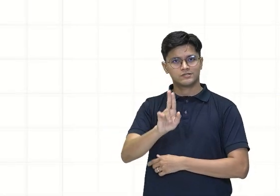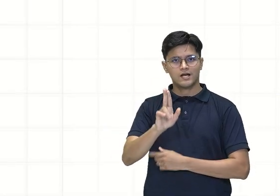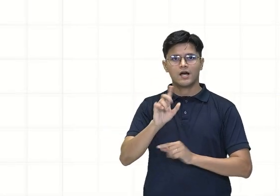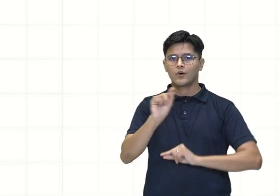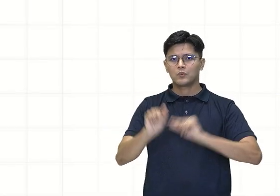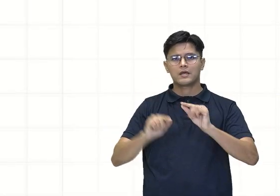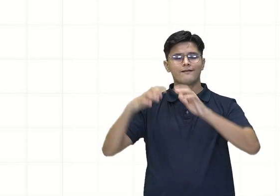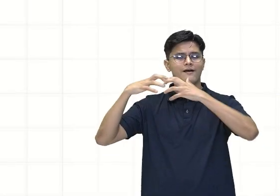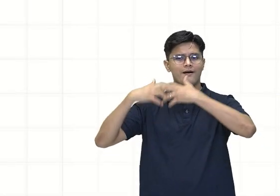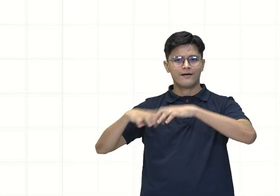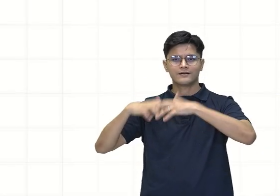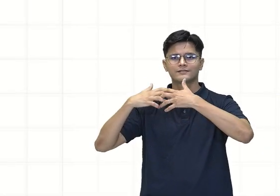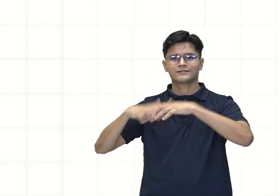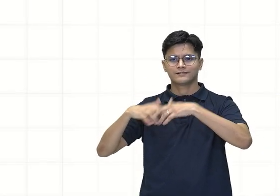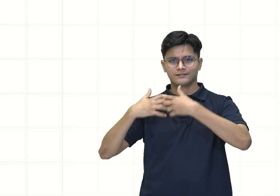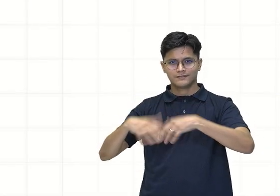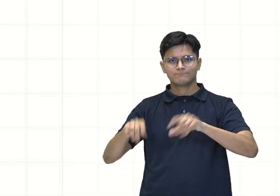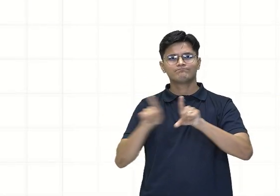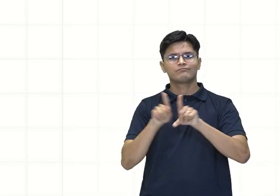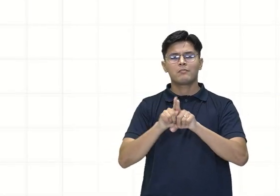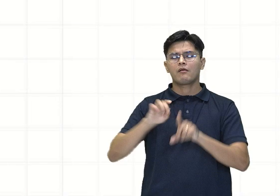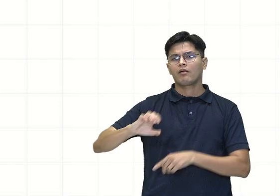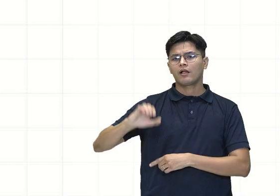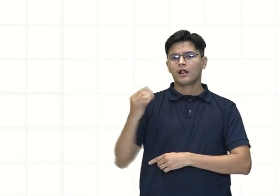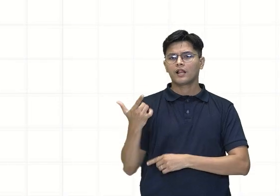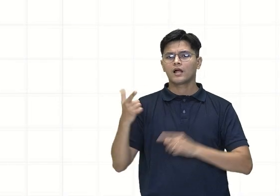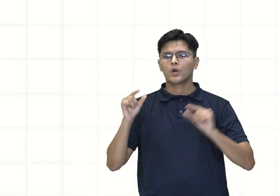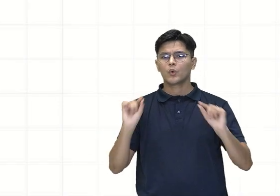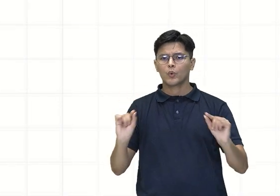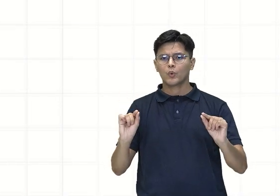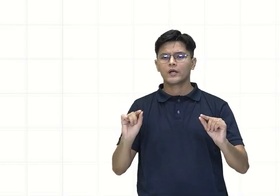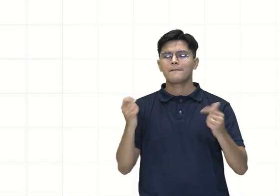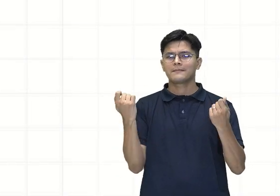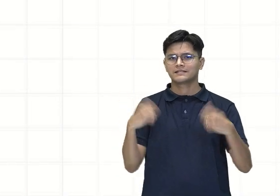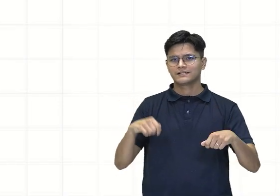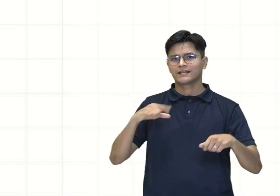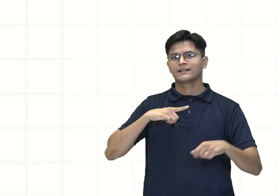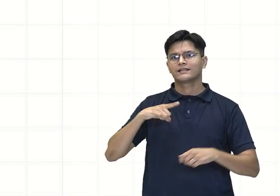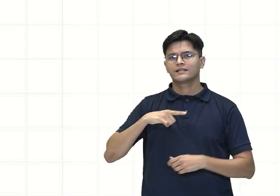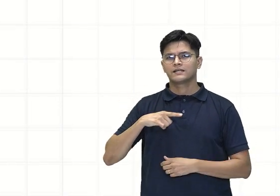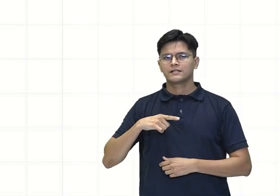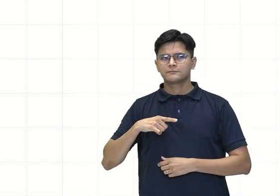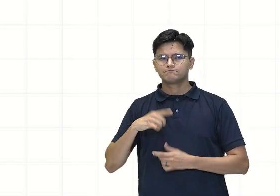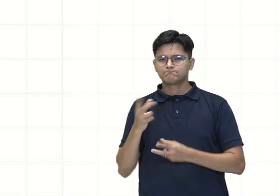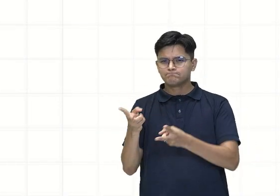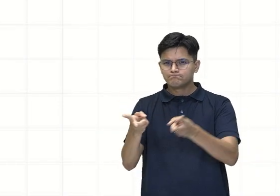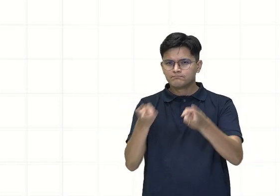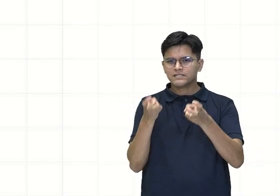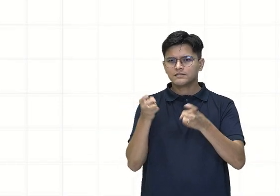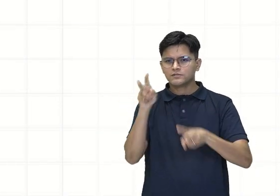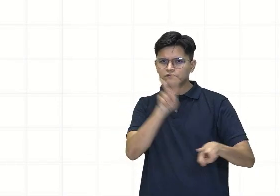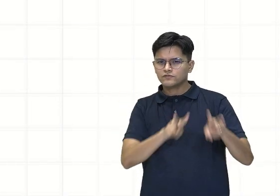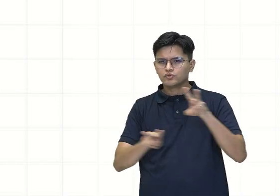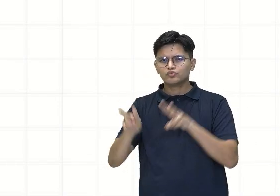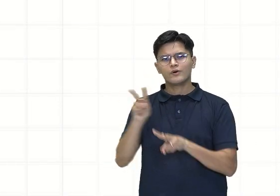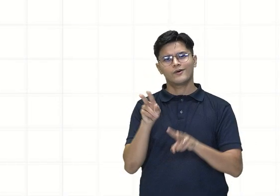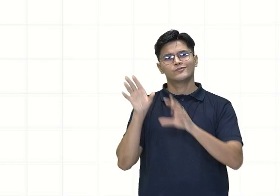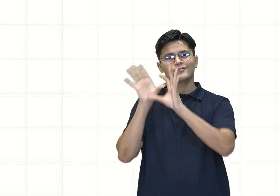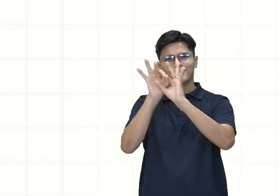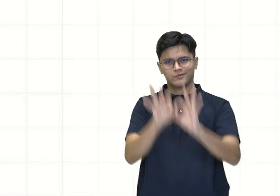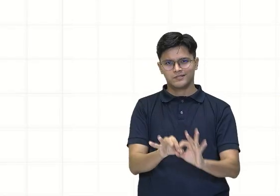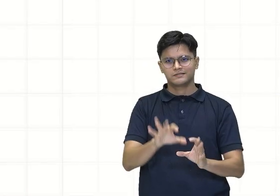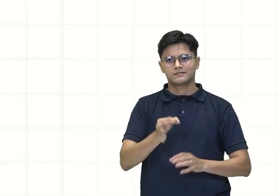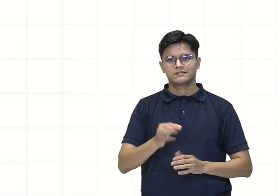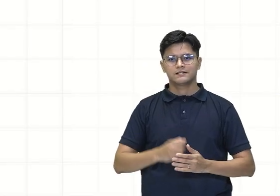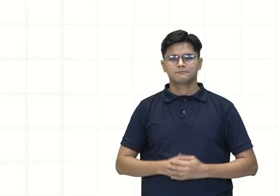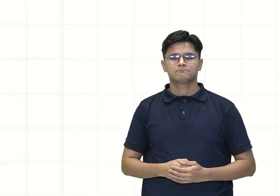lógica. E claro, né, ter ali a noção visual do problema. Então vamos lá. Já